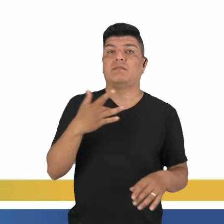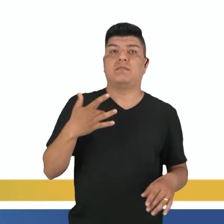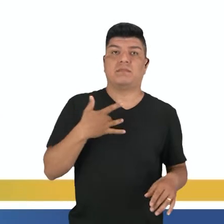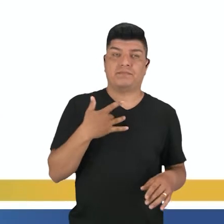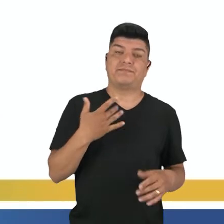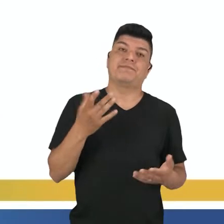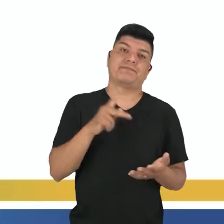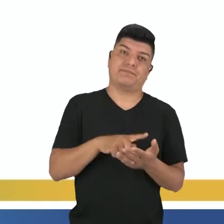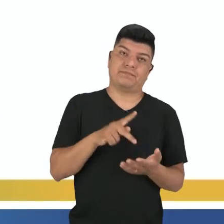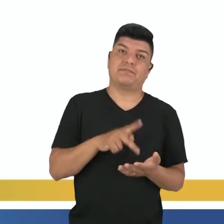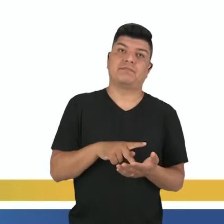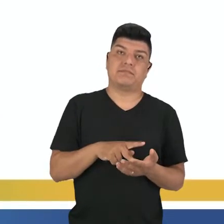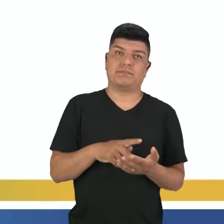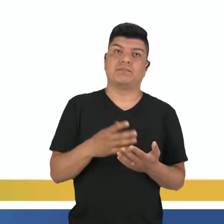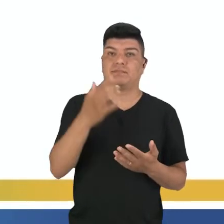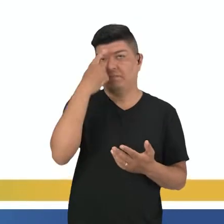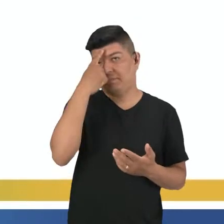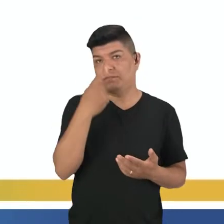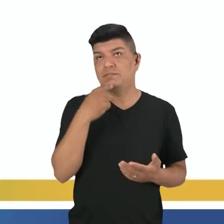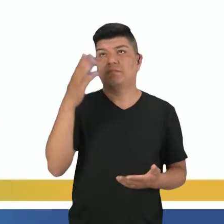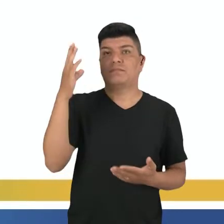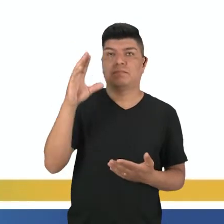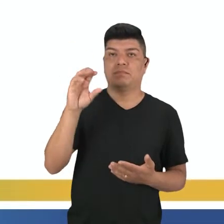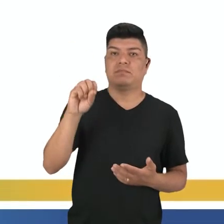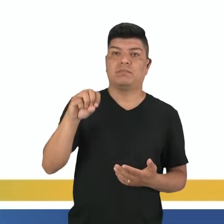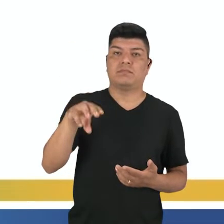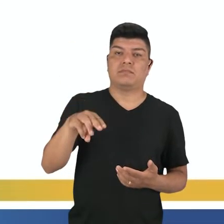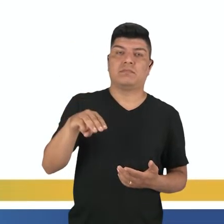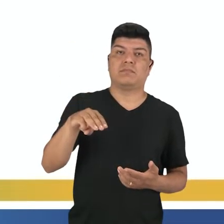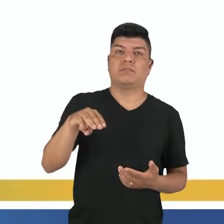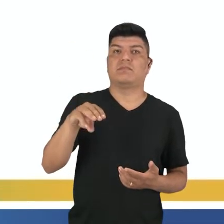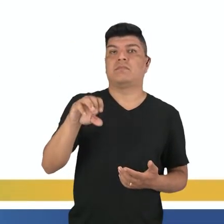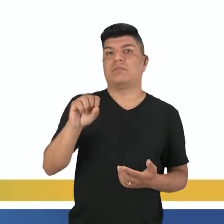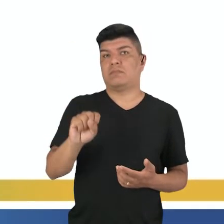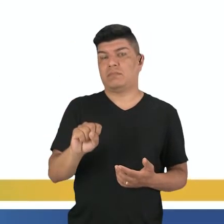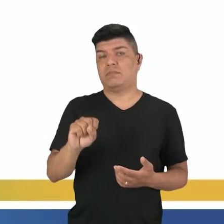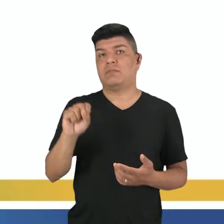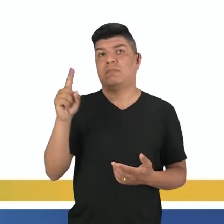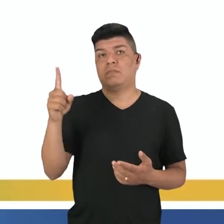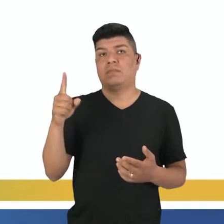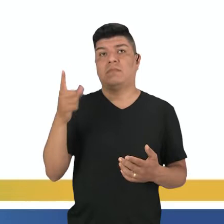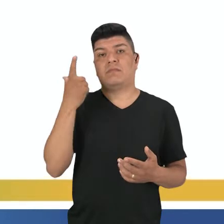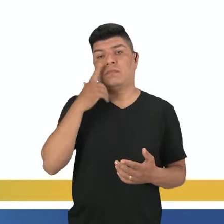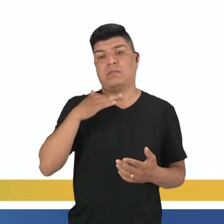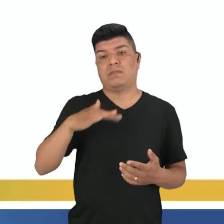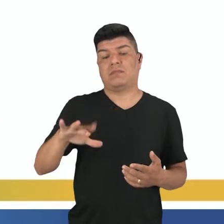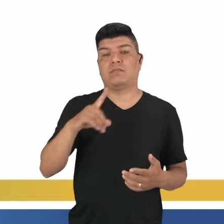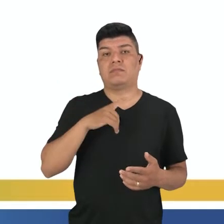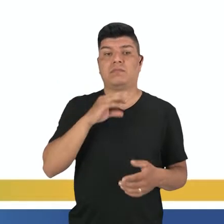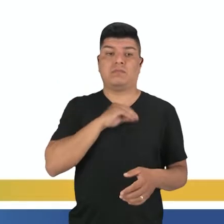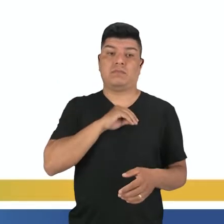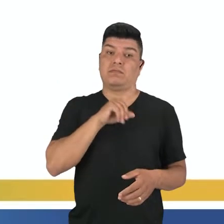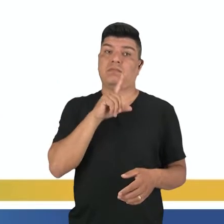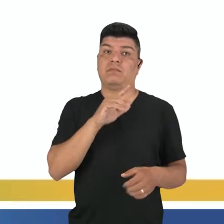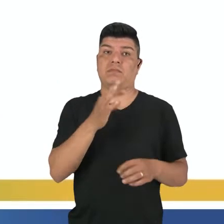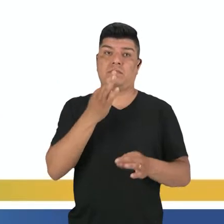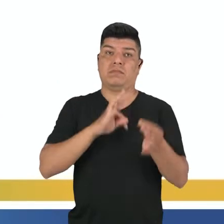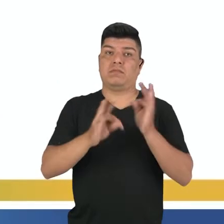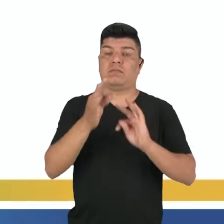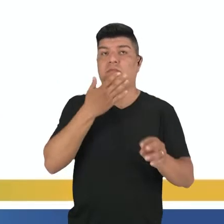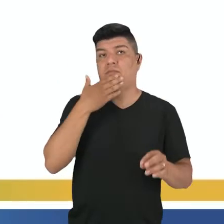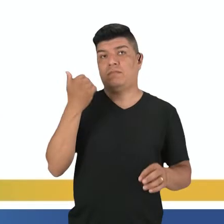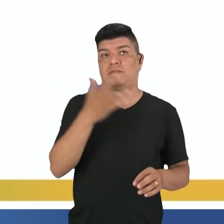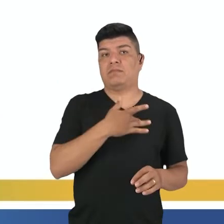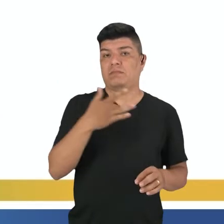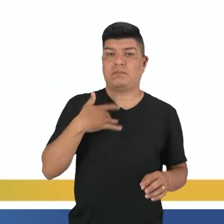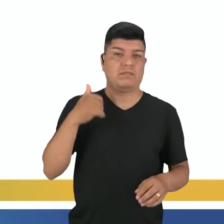É óbvio que, de acordo com essas organizações, a criança que tem acesso à maior renda, à maior tecnologia, é a